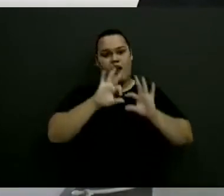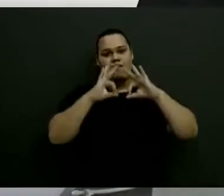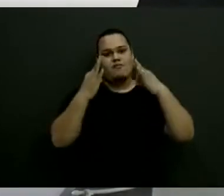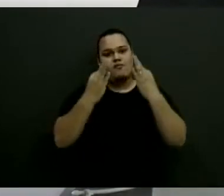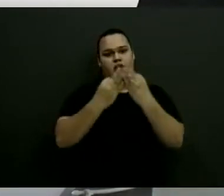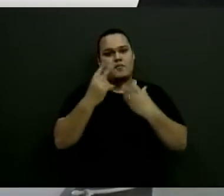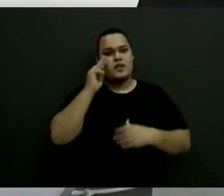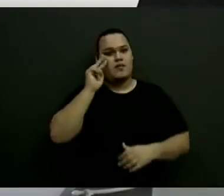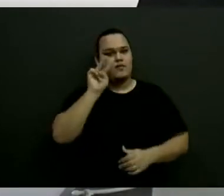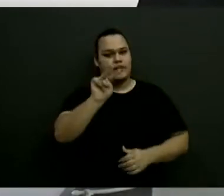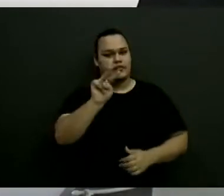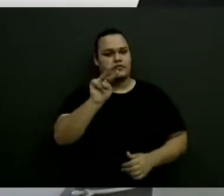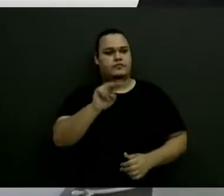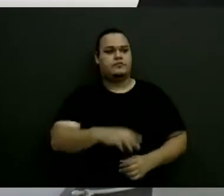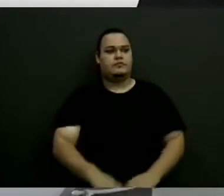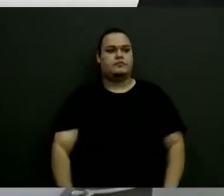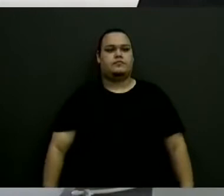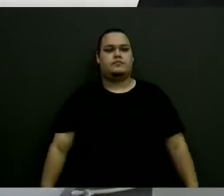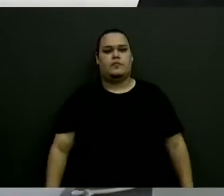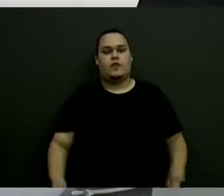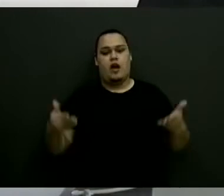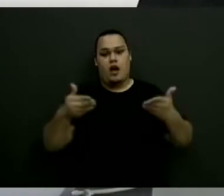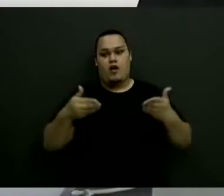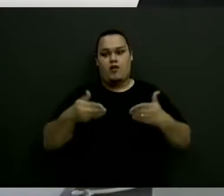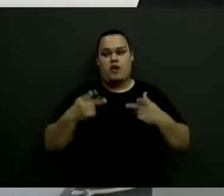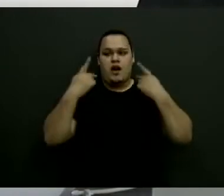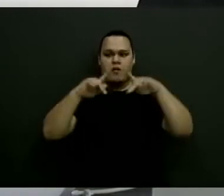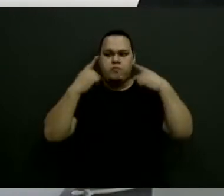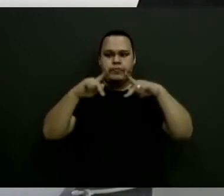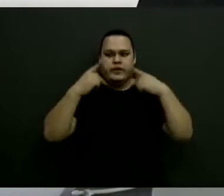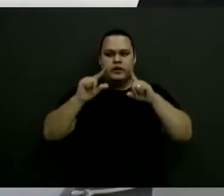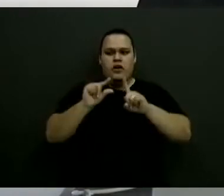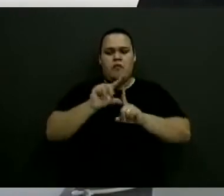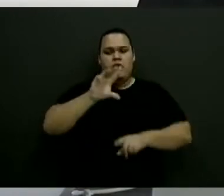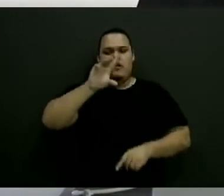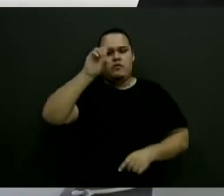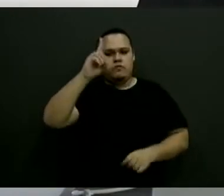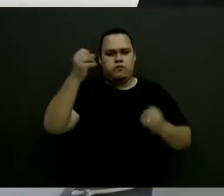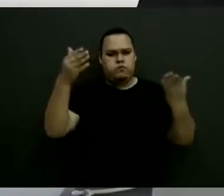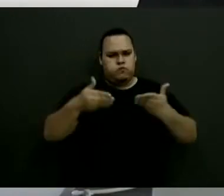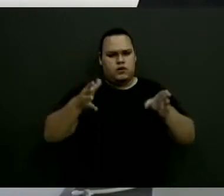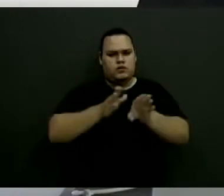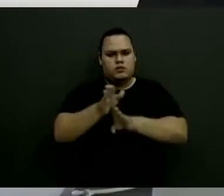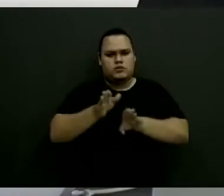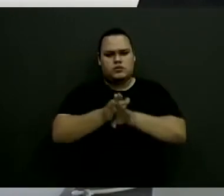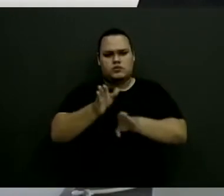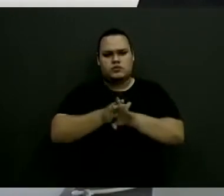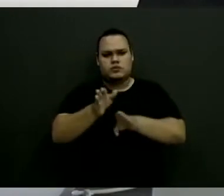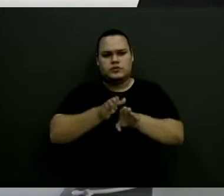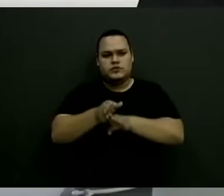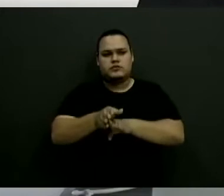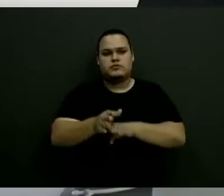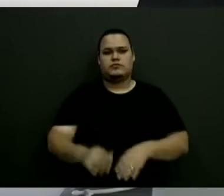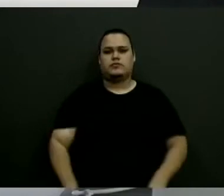vivo ouvindo sua palavra, ouvindo seus conselhos e também ouvindo as palavras e conselhos